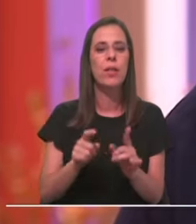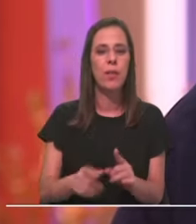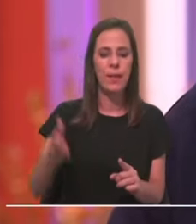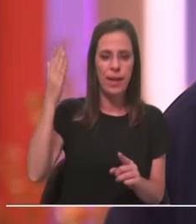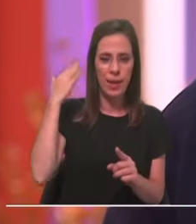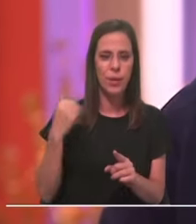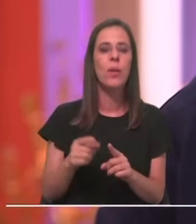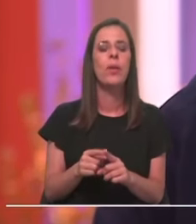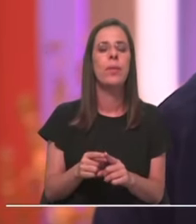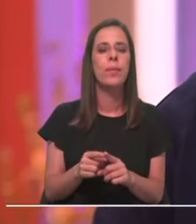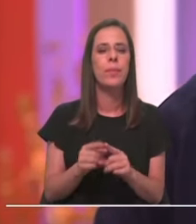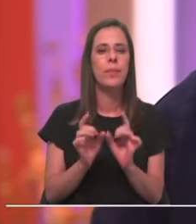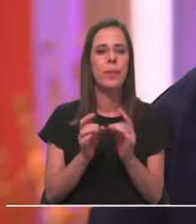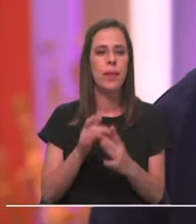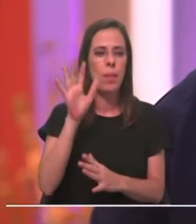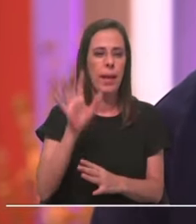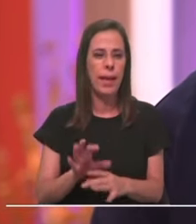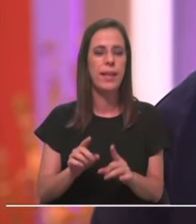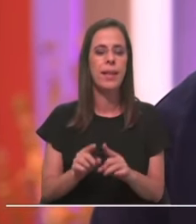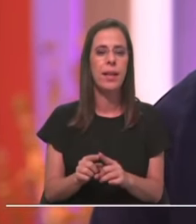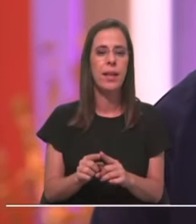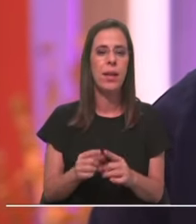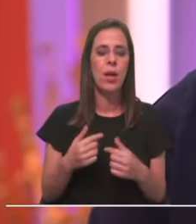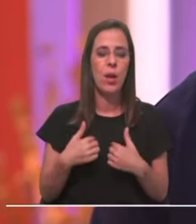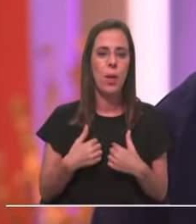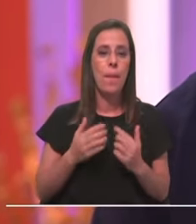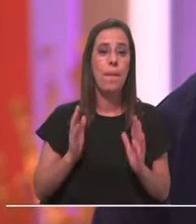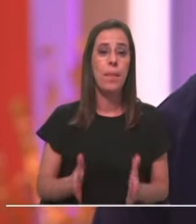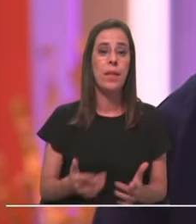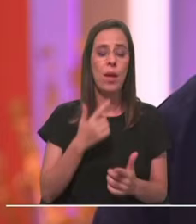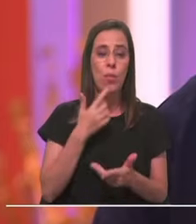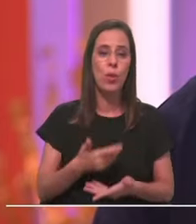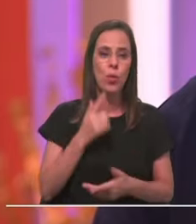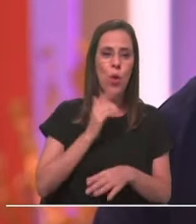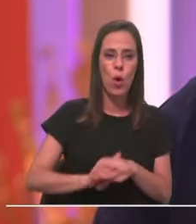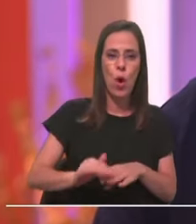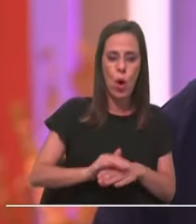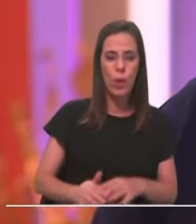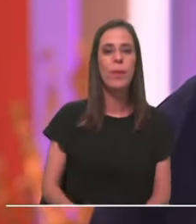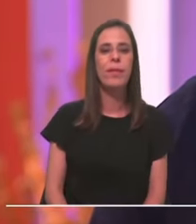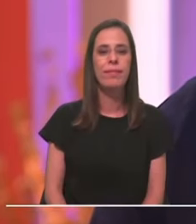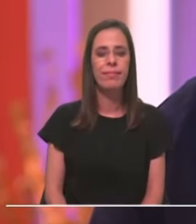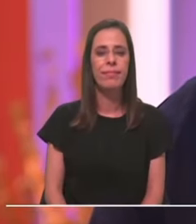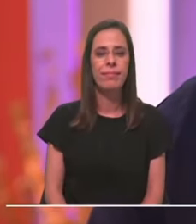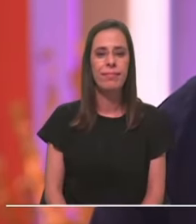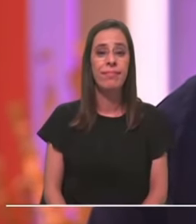altura não não me lembro se foi numa rede social Mas que que eu naquela altura precisava de muito colo e sem dúvida que